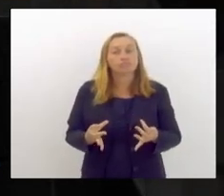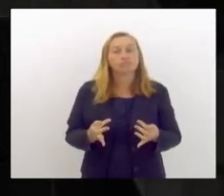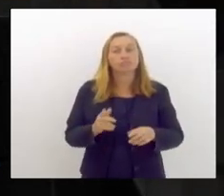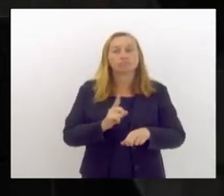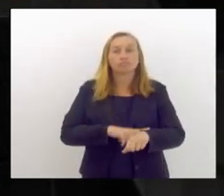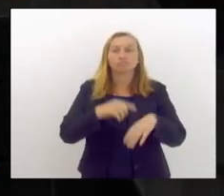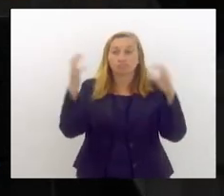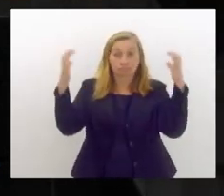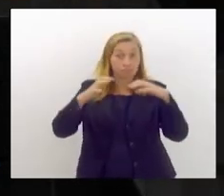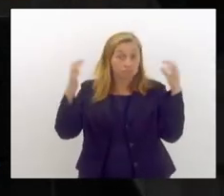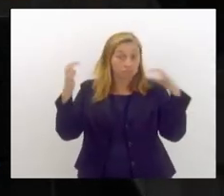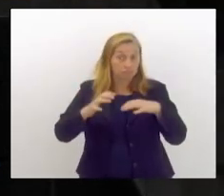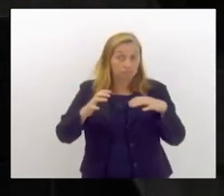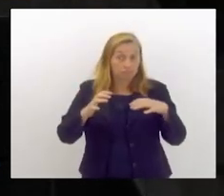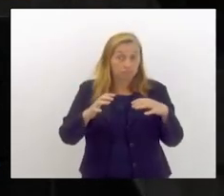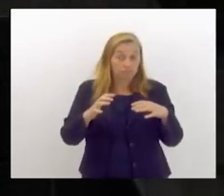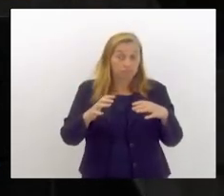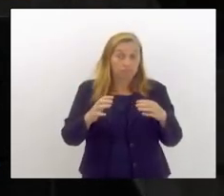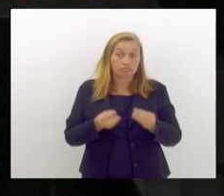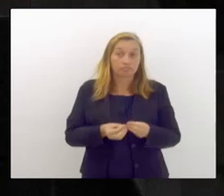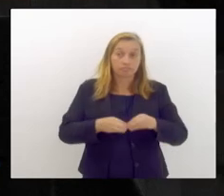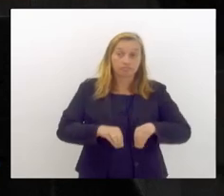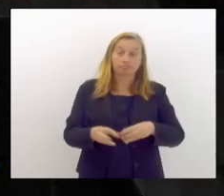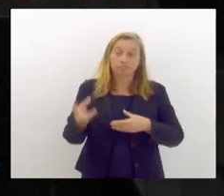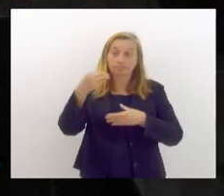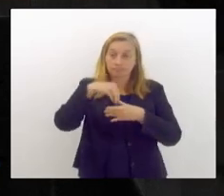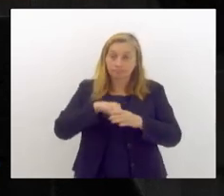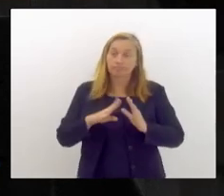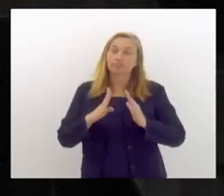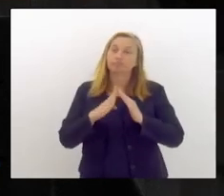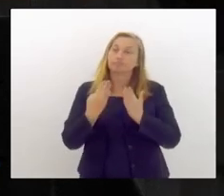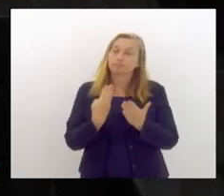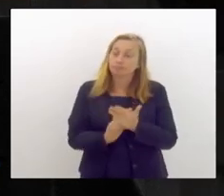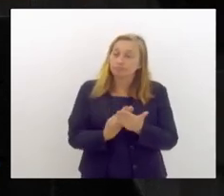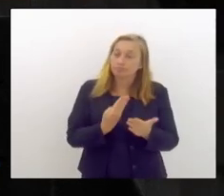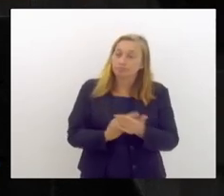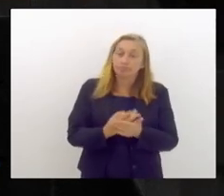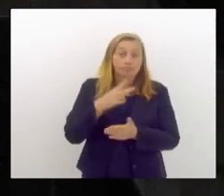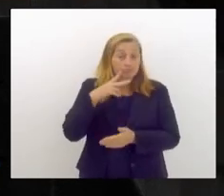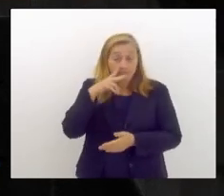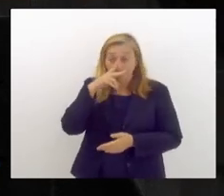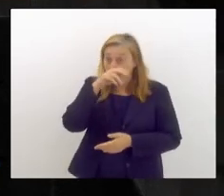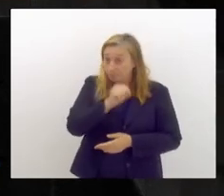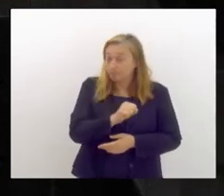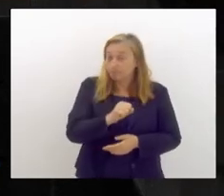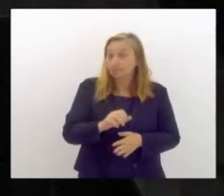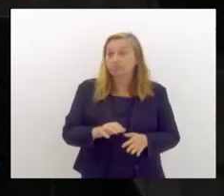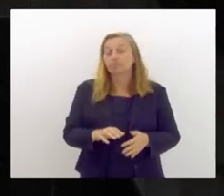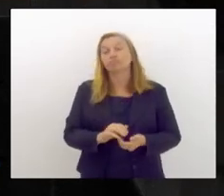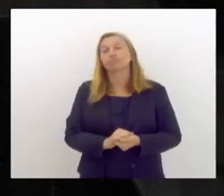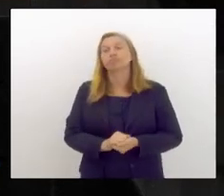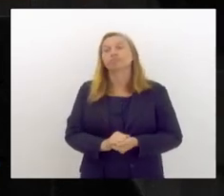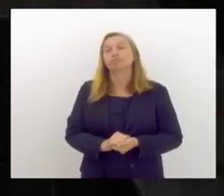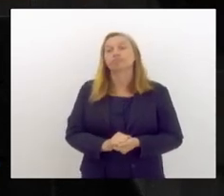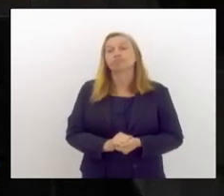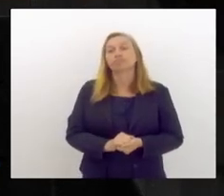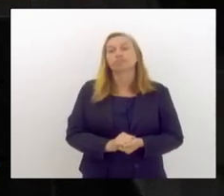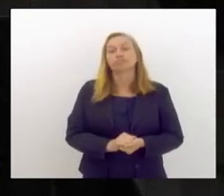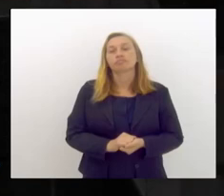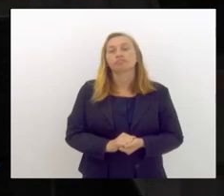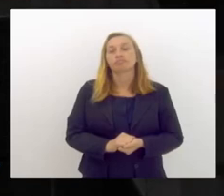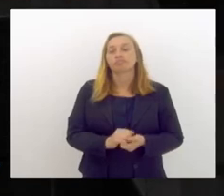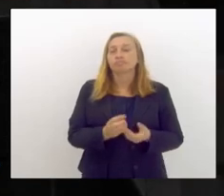chove, chove dentro da escola. E chove muito. E quando chove muito,